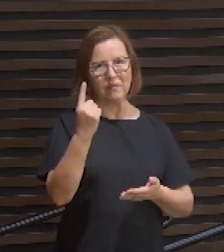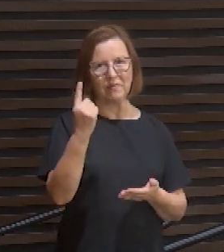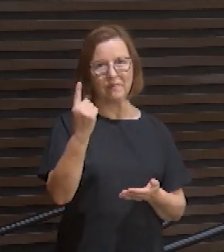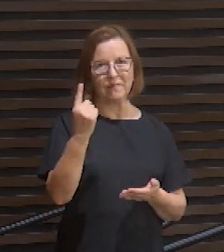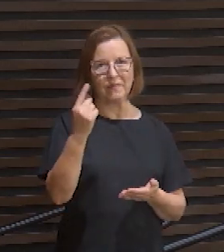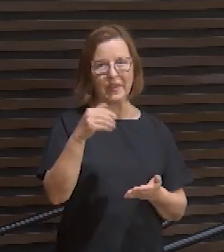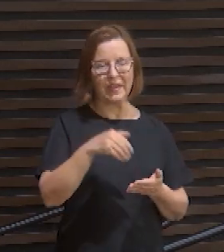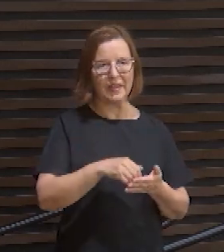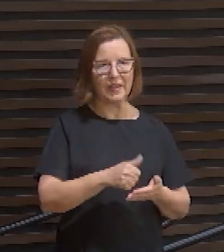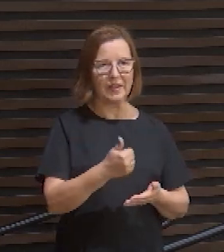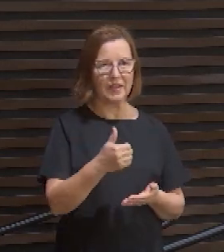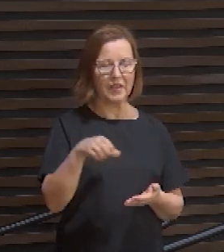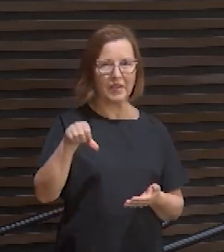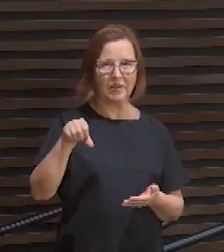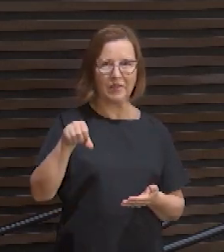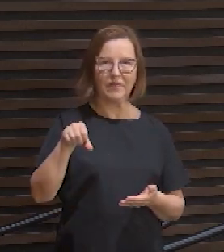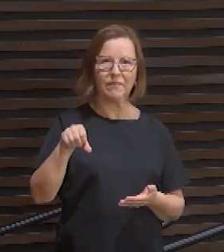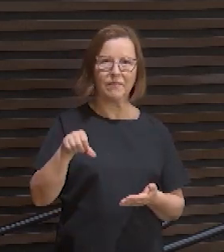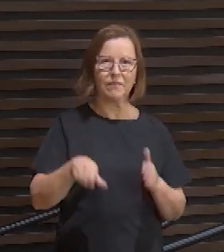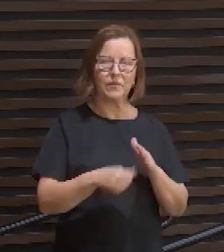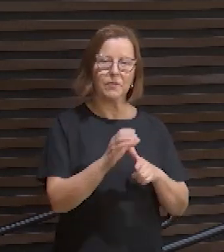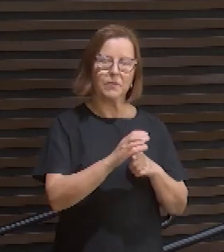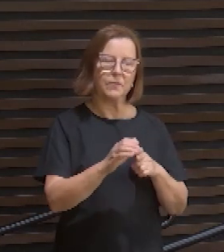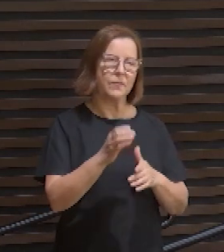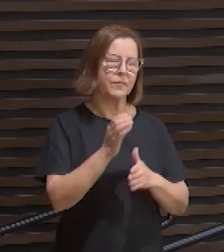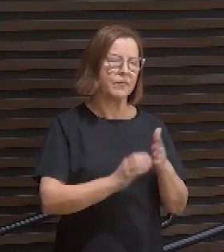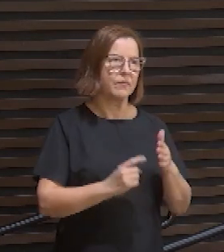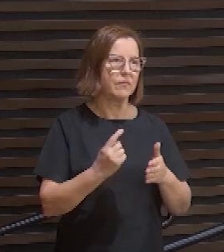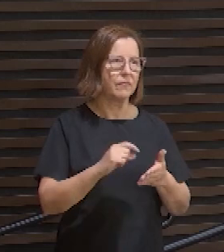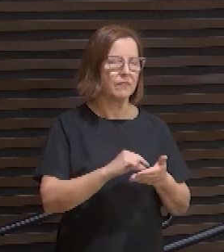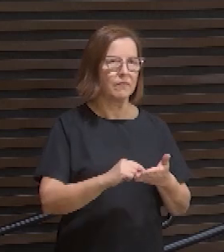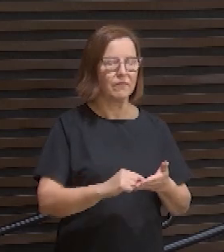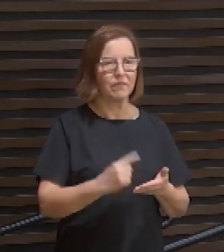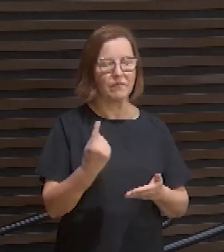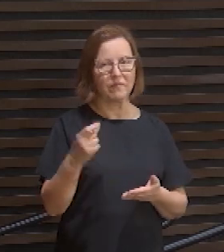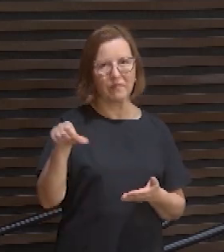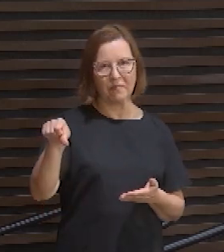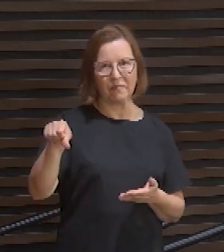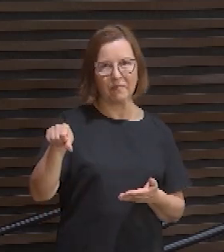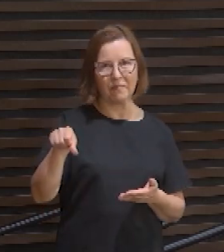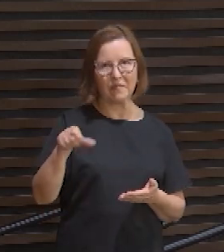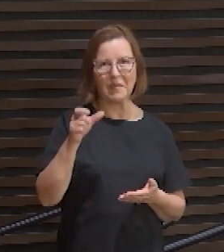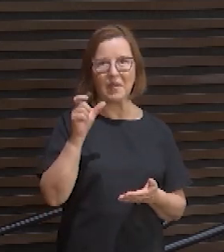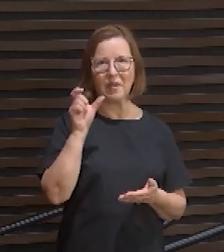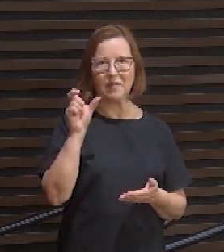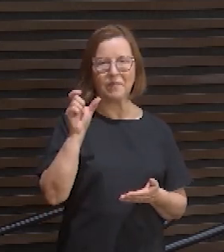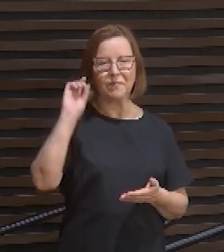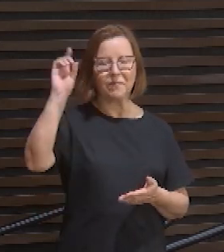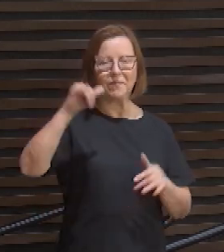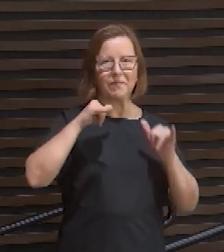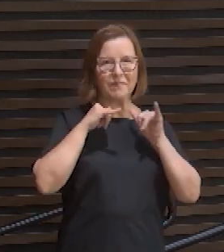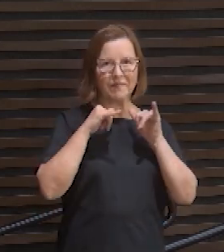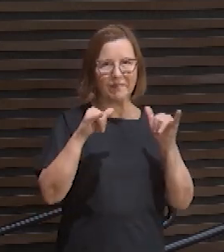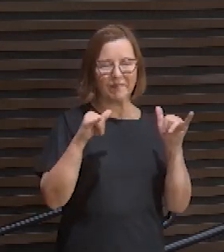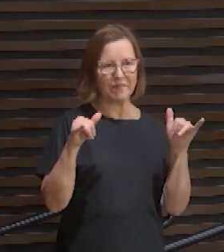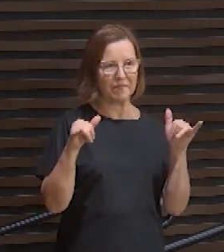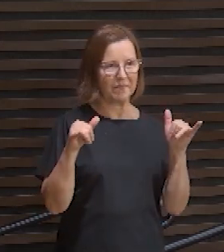ao 19. 1 Coríntios 15, 1 a 19. A palavra de Deus diz assim: